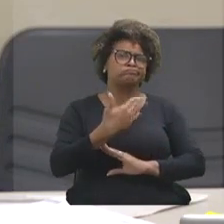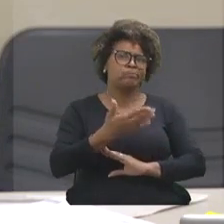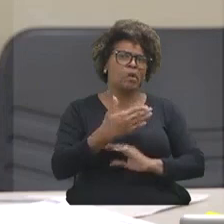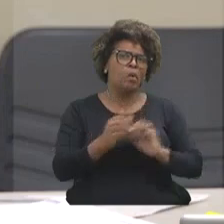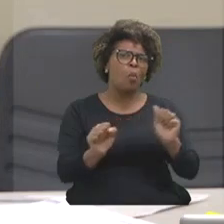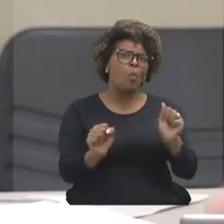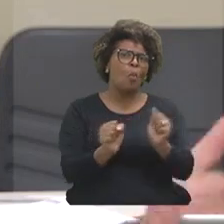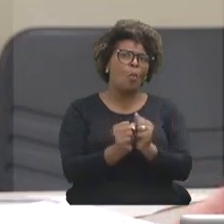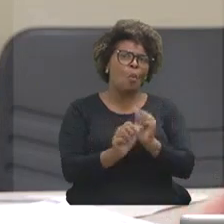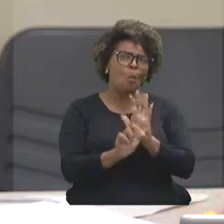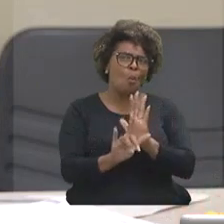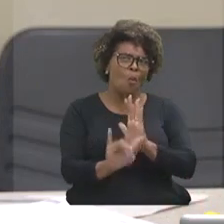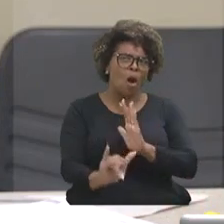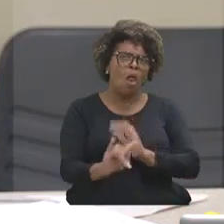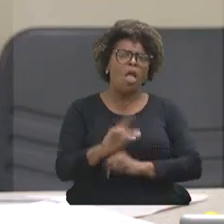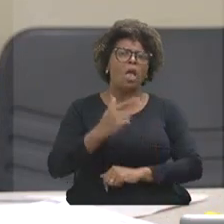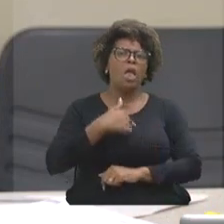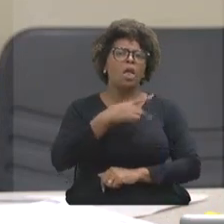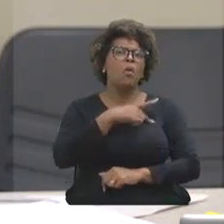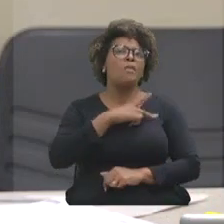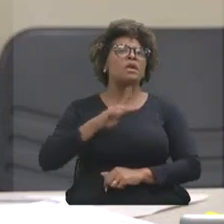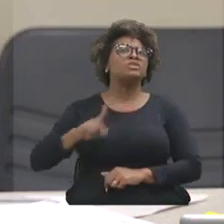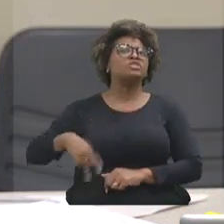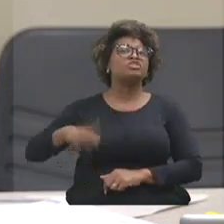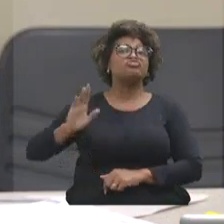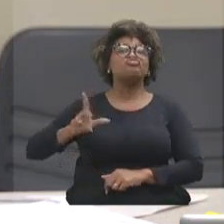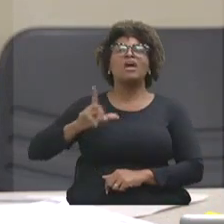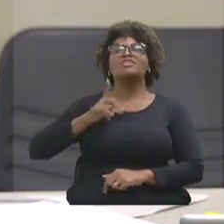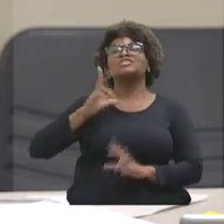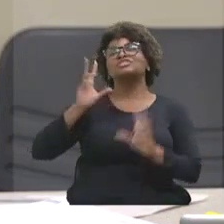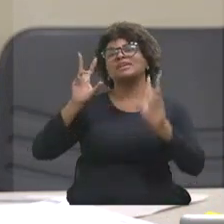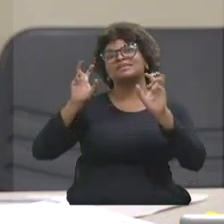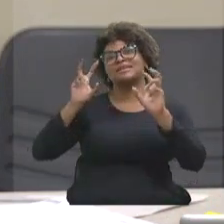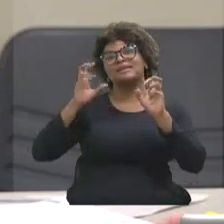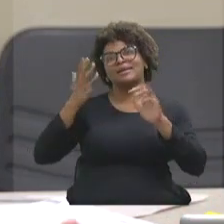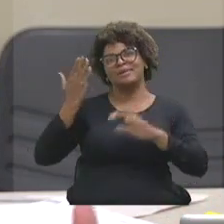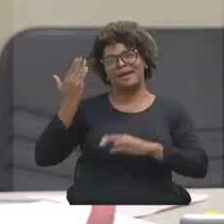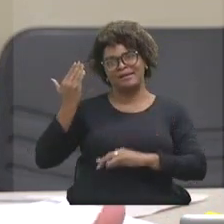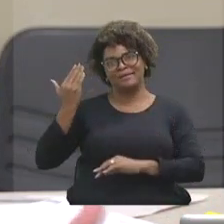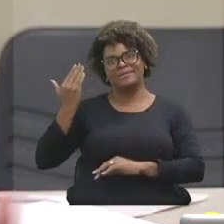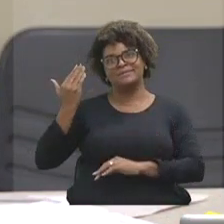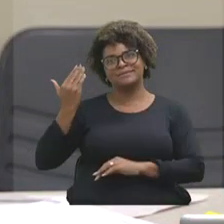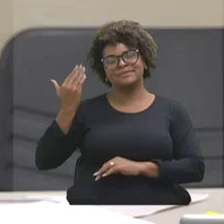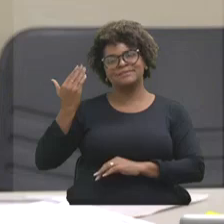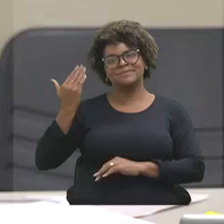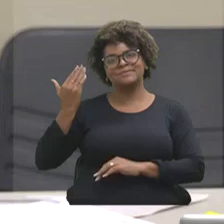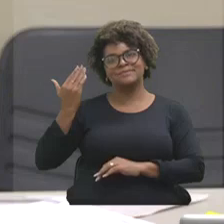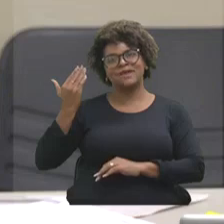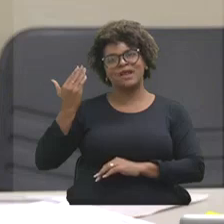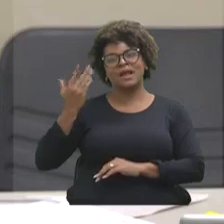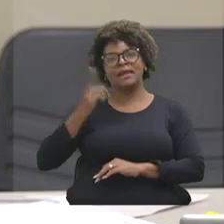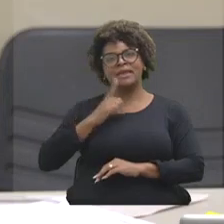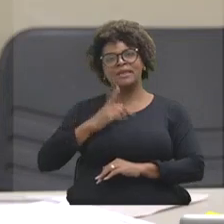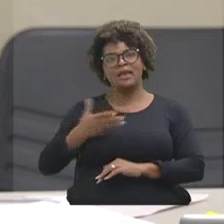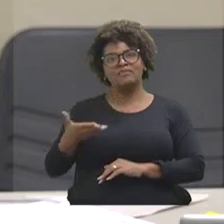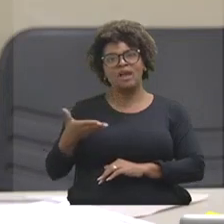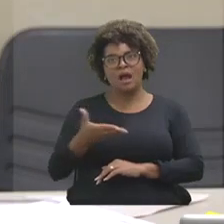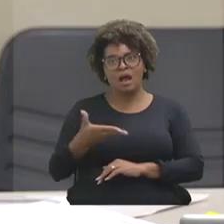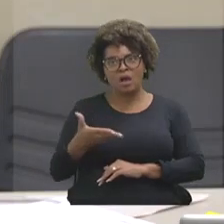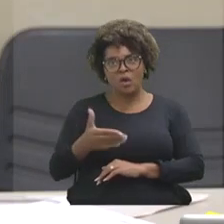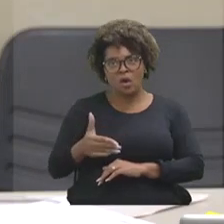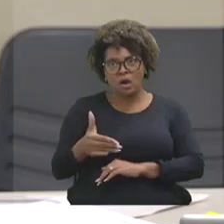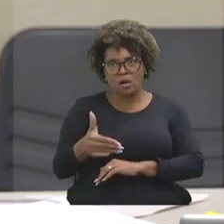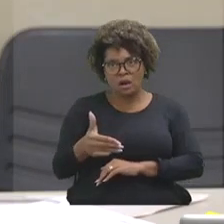eu fui Presidente esse tema já existia e houve agora uma uma ação de